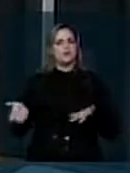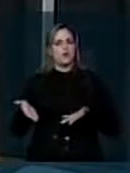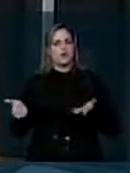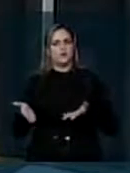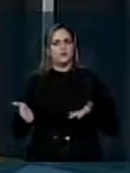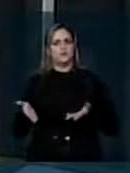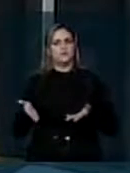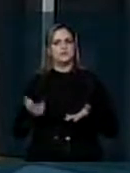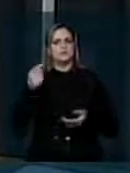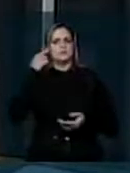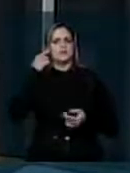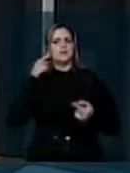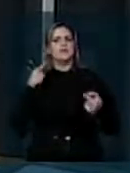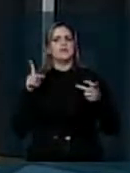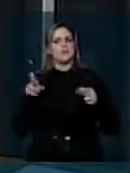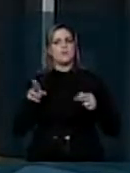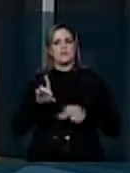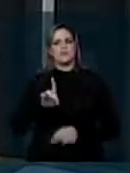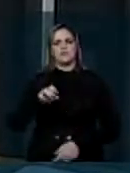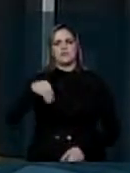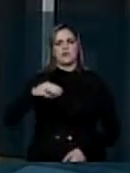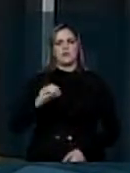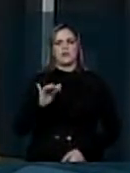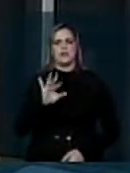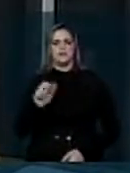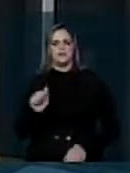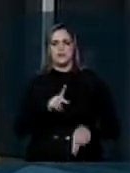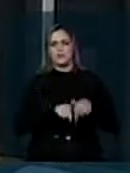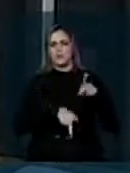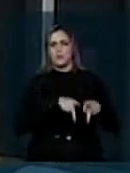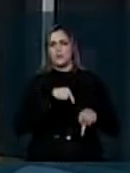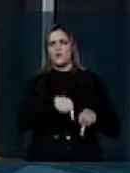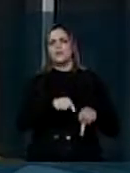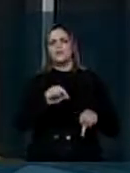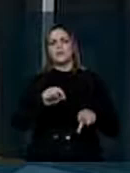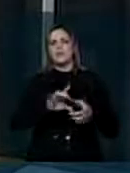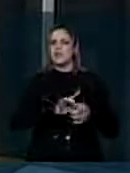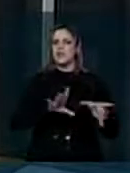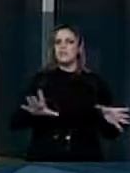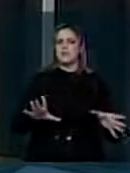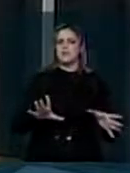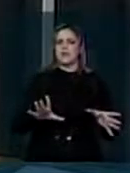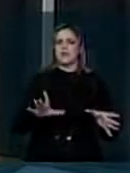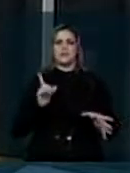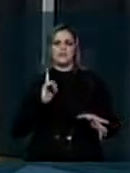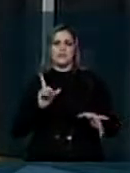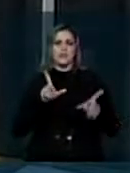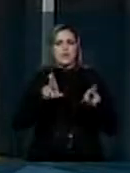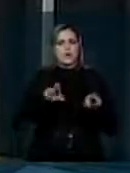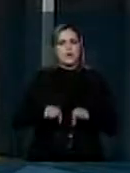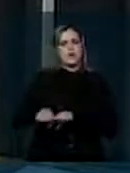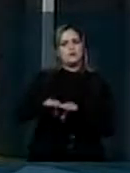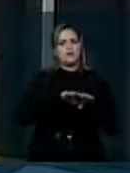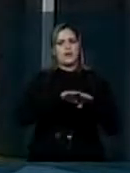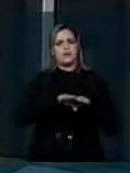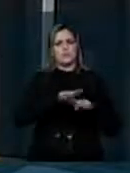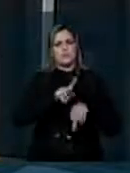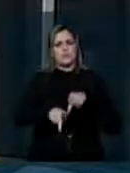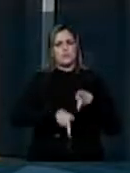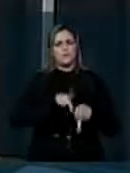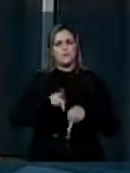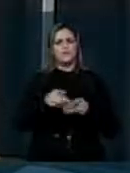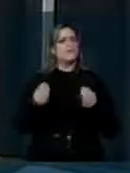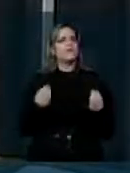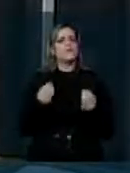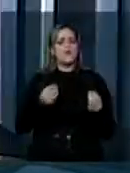ao conceito de democracia. O povo se define então pela soberania, pela liberdade e pela igualdade. Um povo governa-se